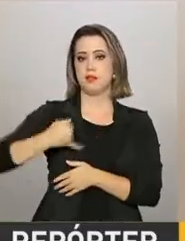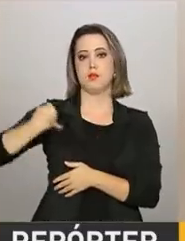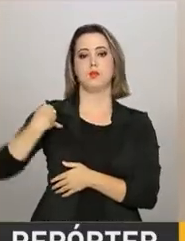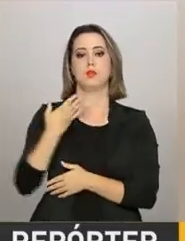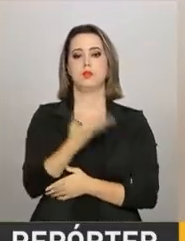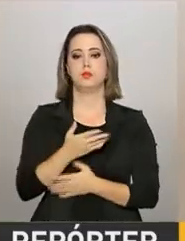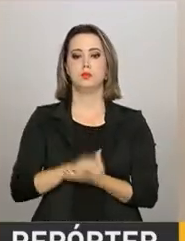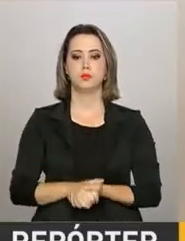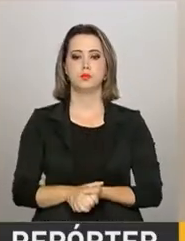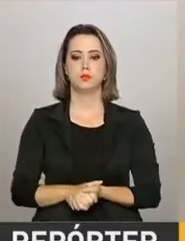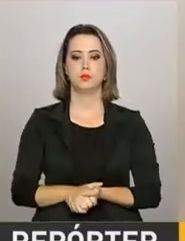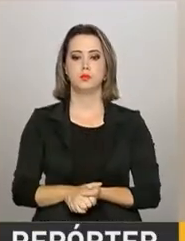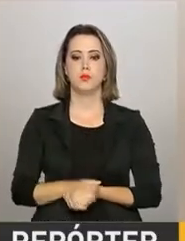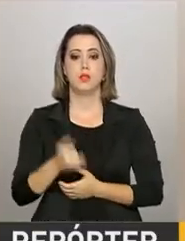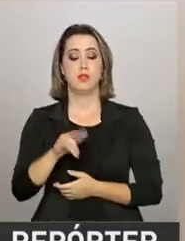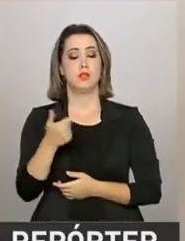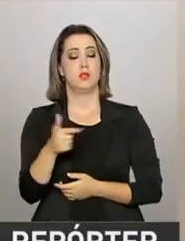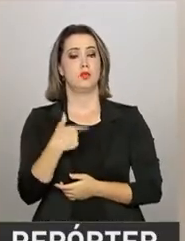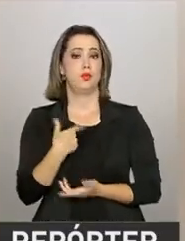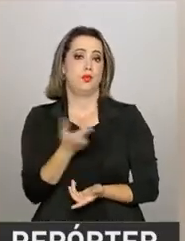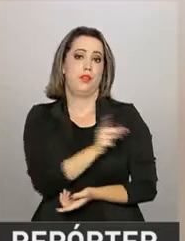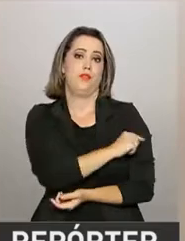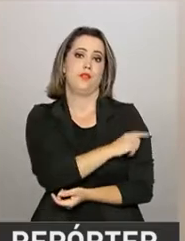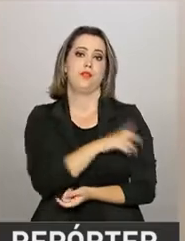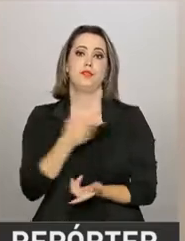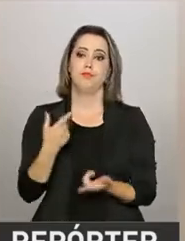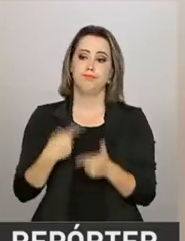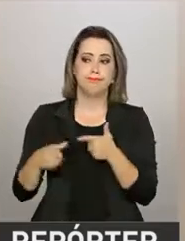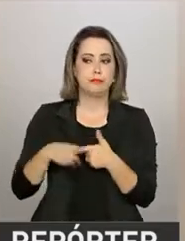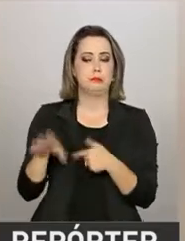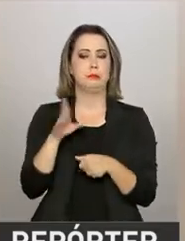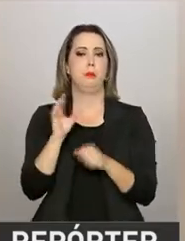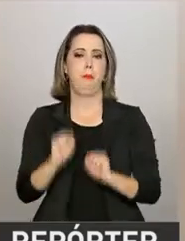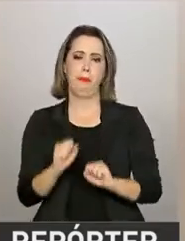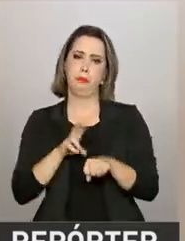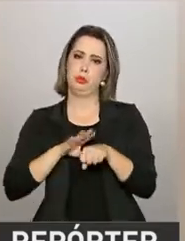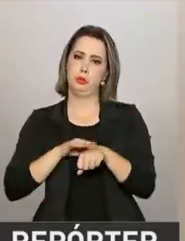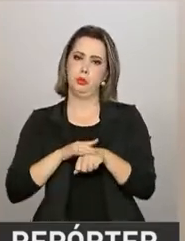risco de alguma doença, alguma coisa. Então, é muito importante a vacinação.